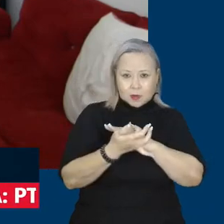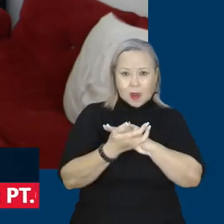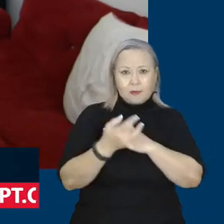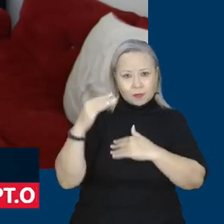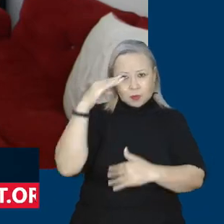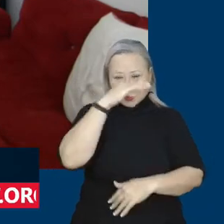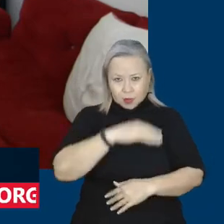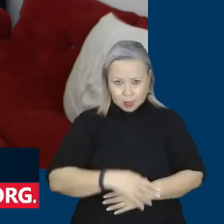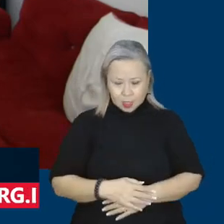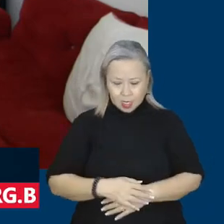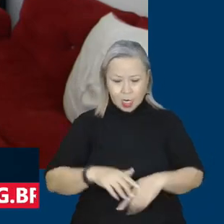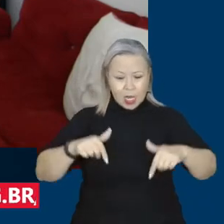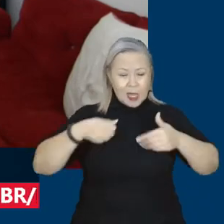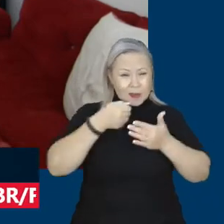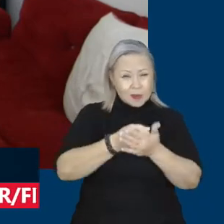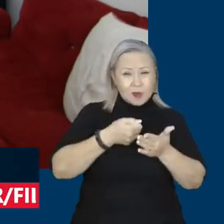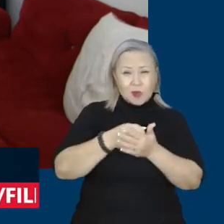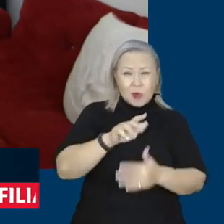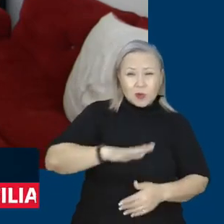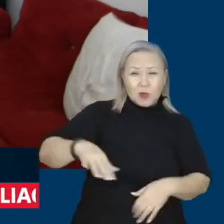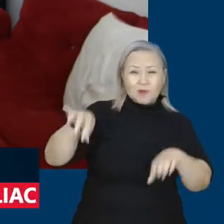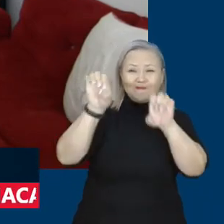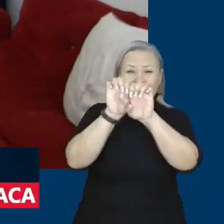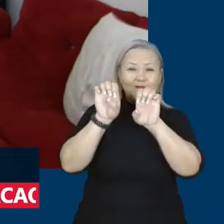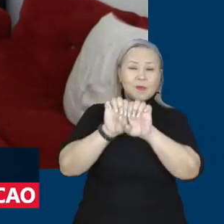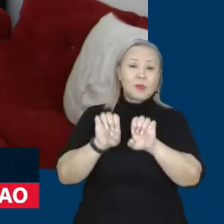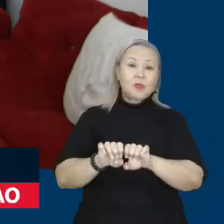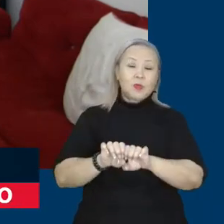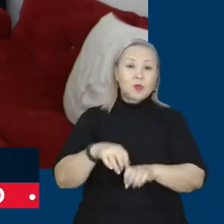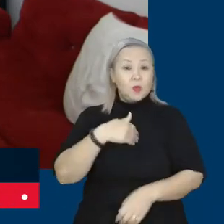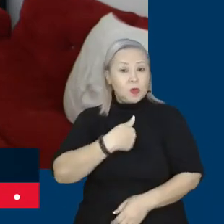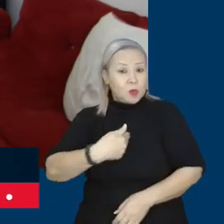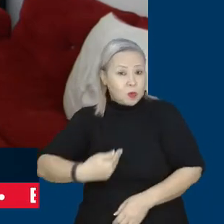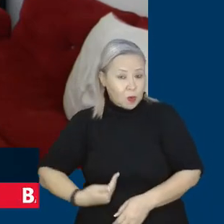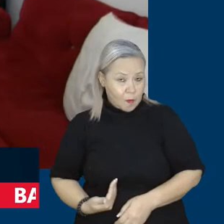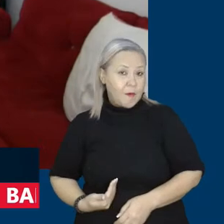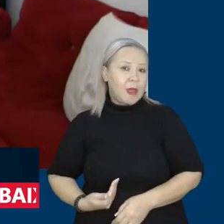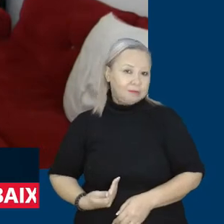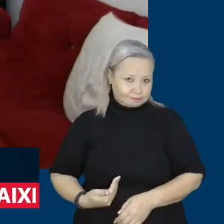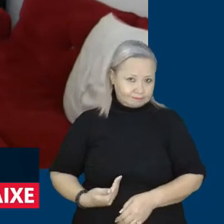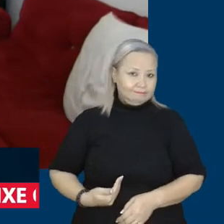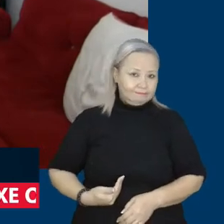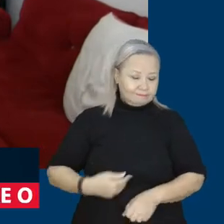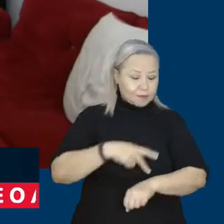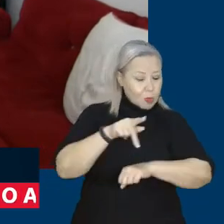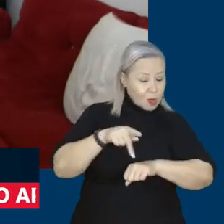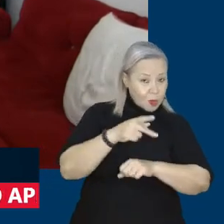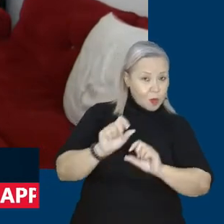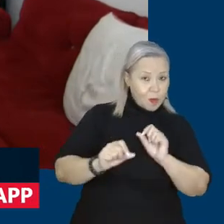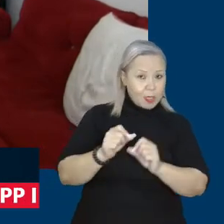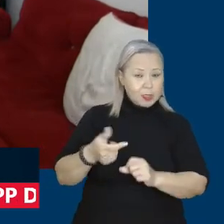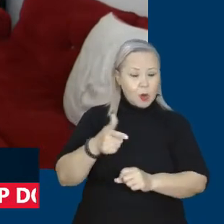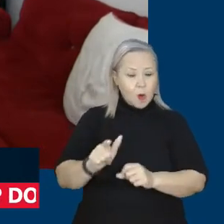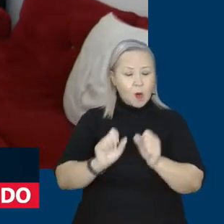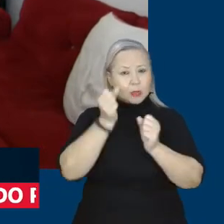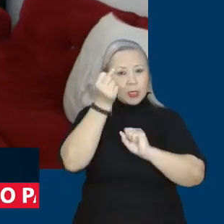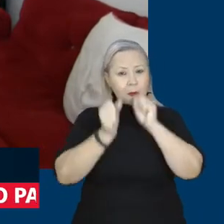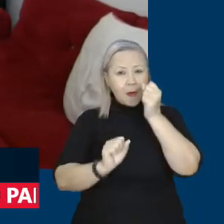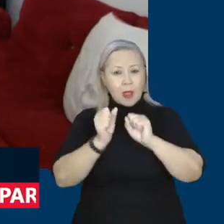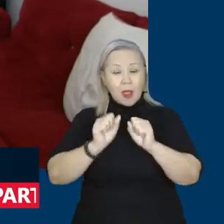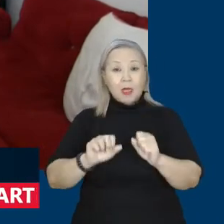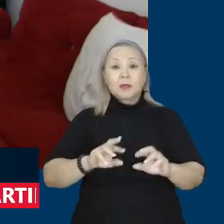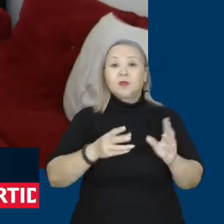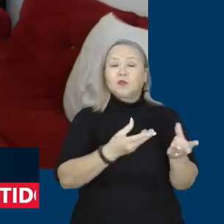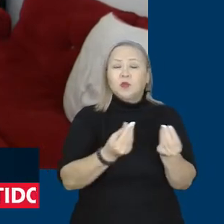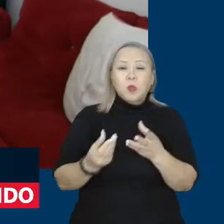bolsonaro ele não estão contra toda uma estrutura do estado toda uma máquina de novo outra máquina tão